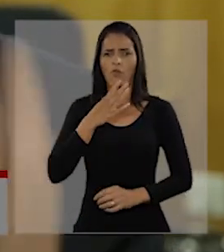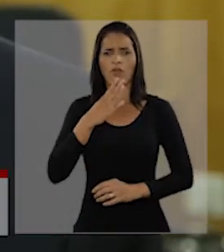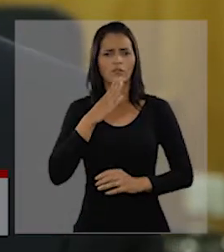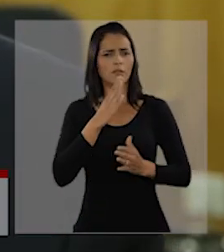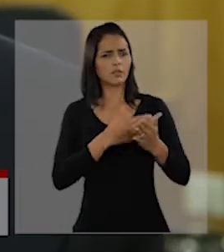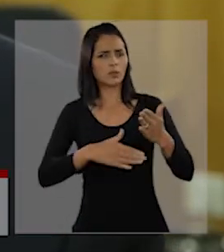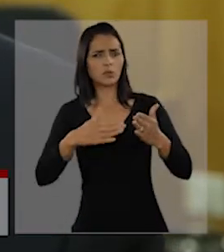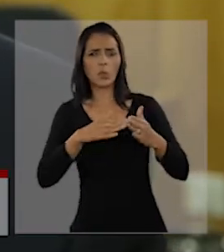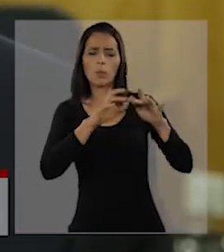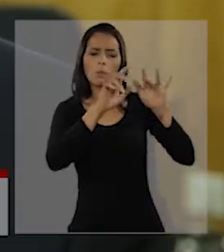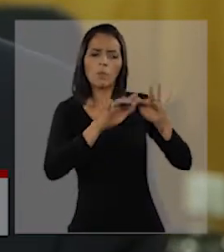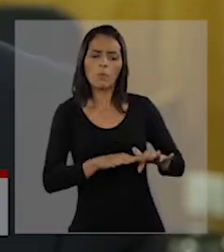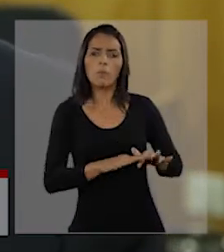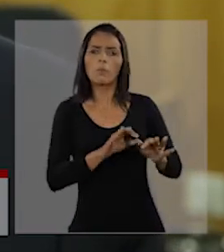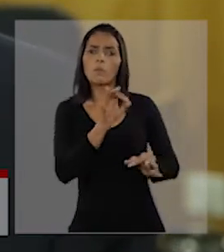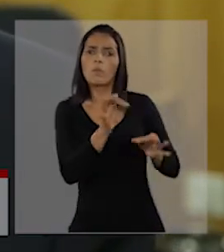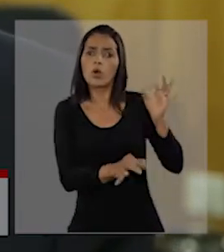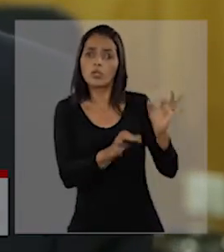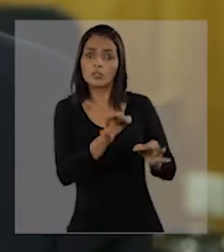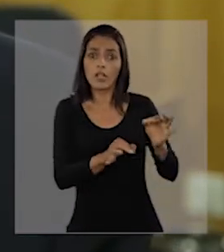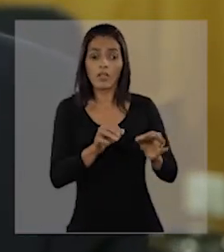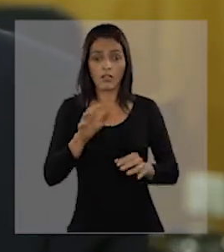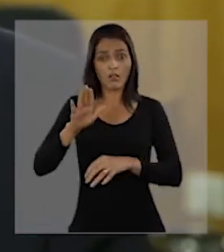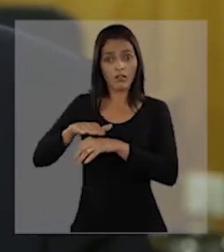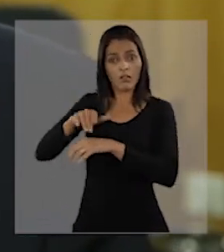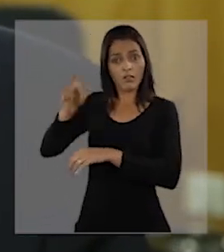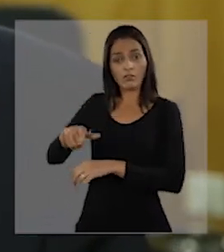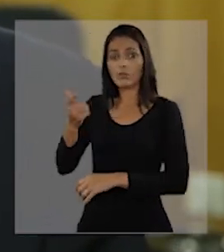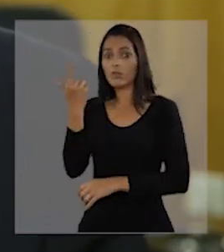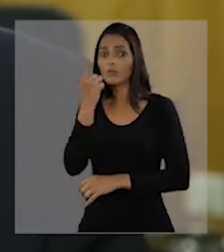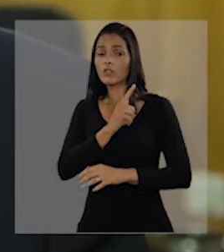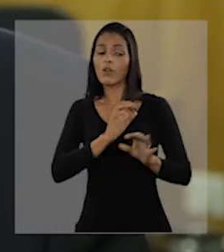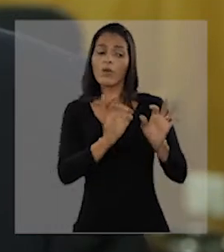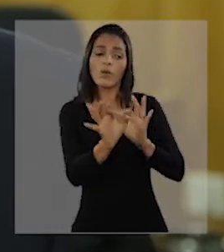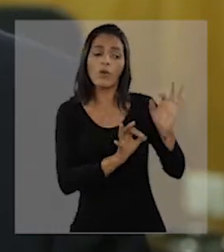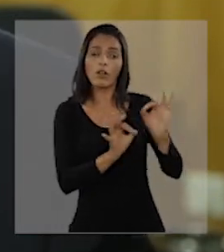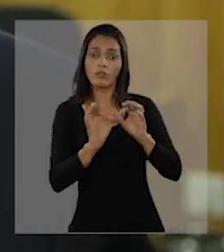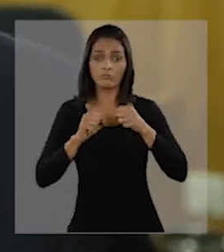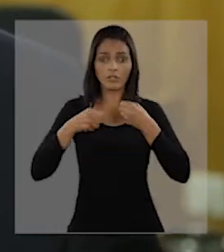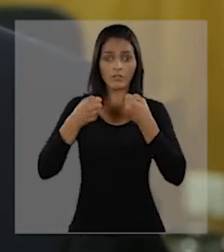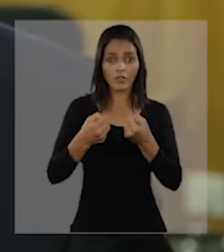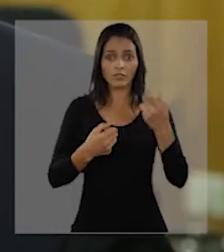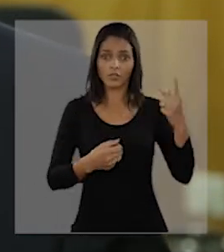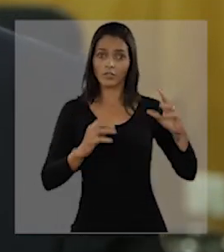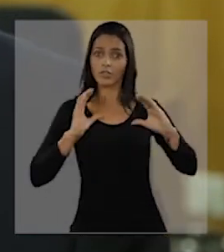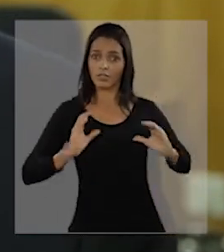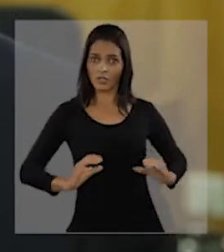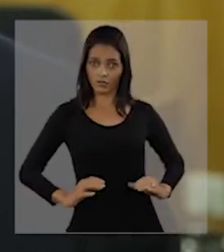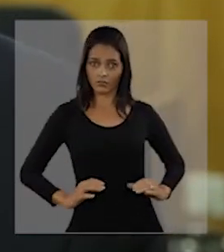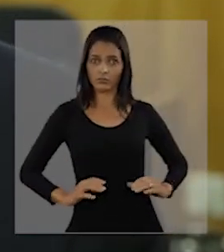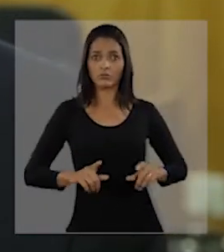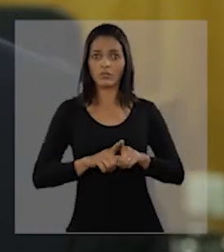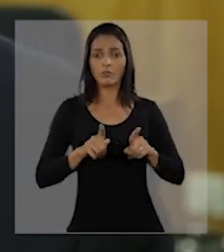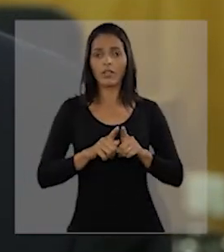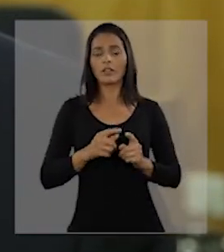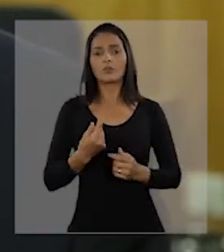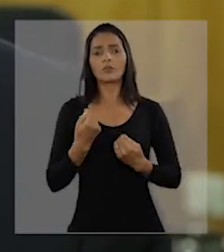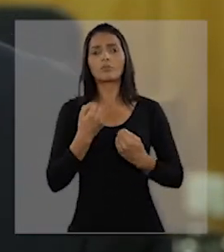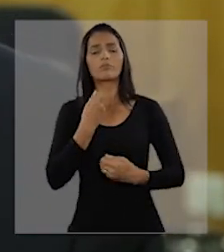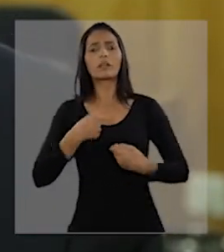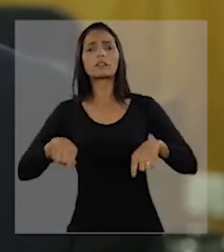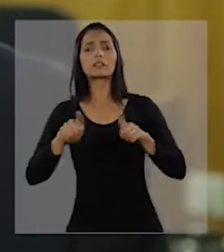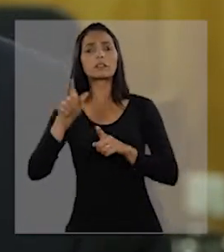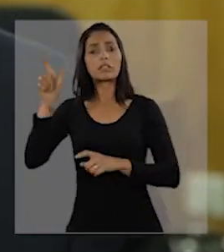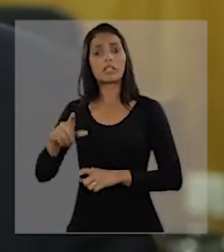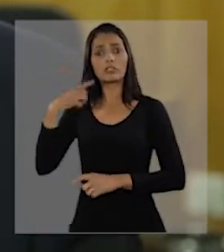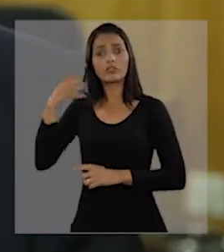ter conhecimento pleno do processo para ele poder promover a sua defesa, todavia sem ter que trabalhar contra o